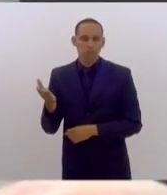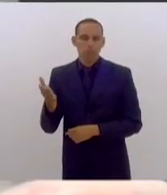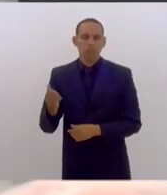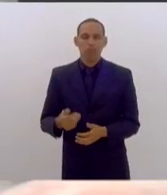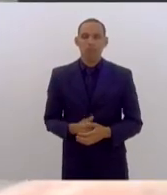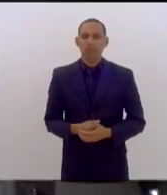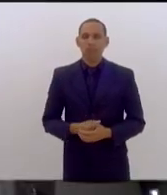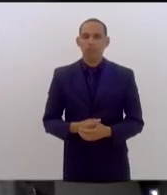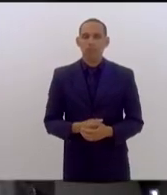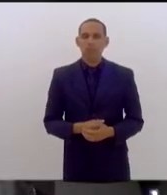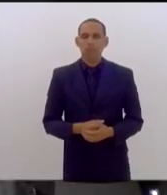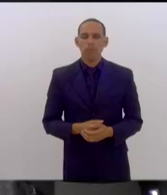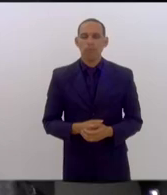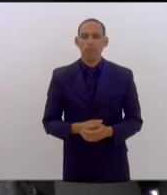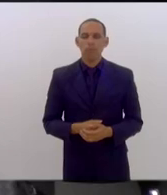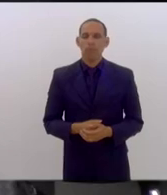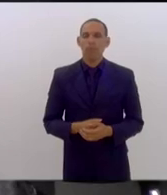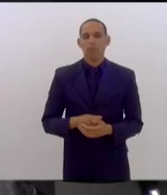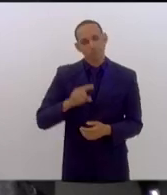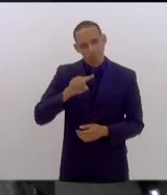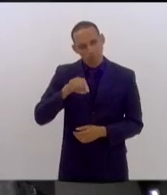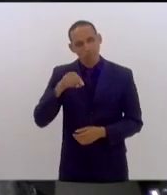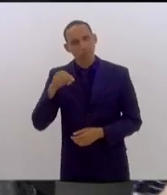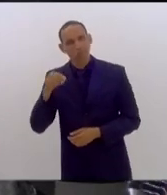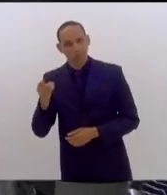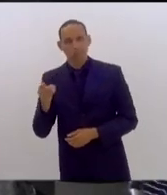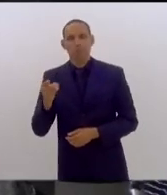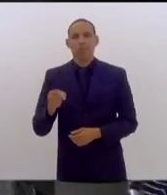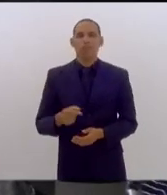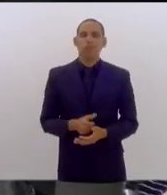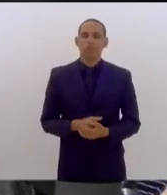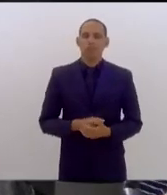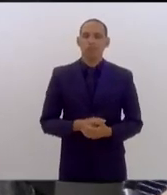usuário OK aí eu vou lá